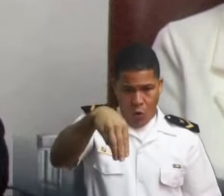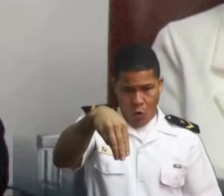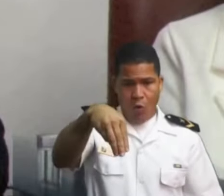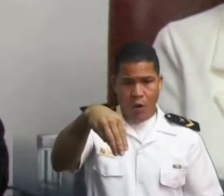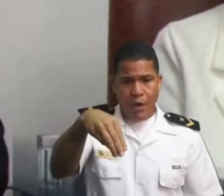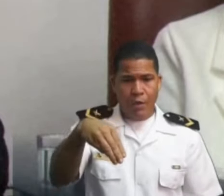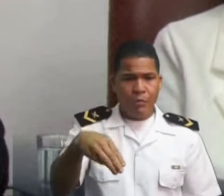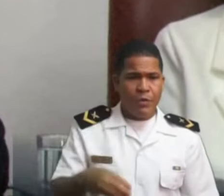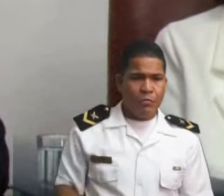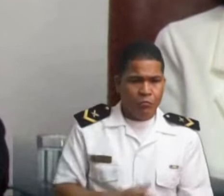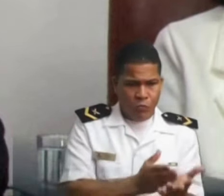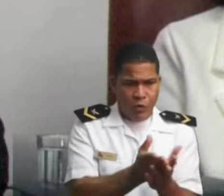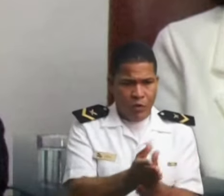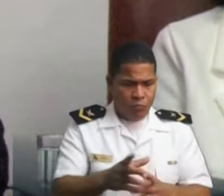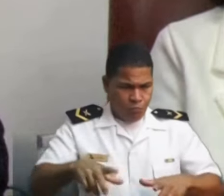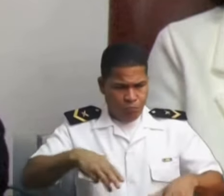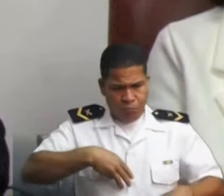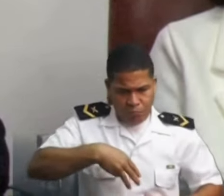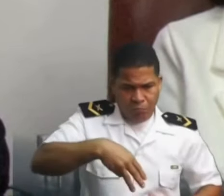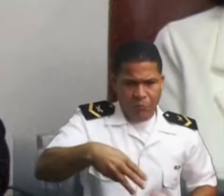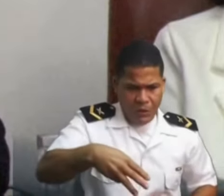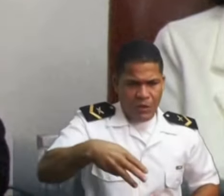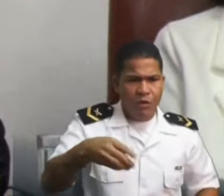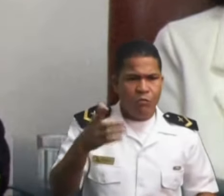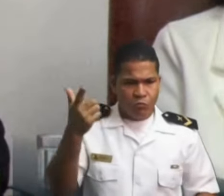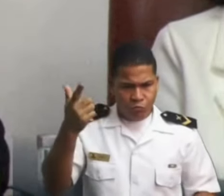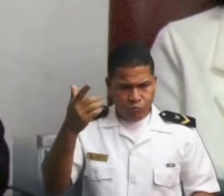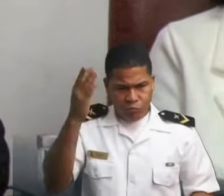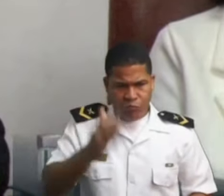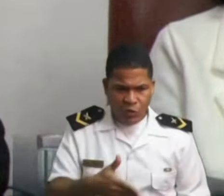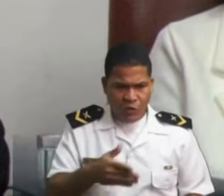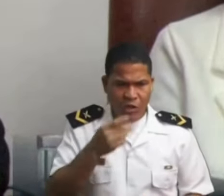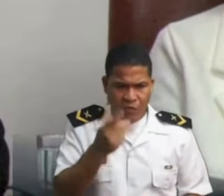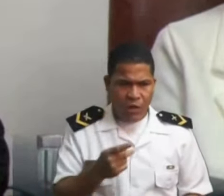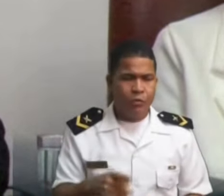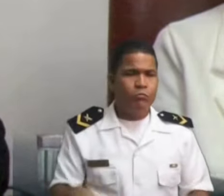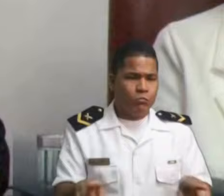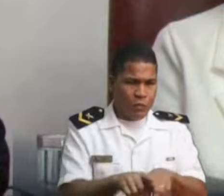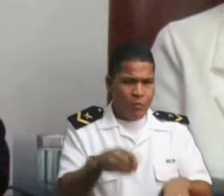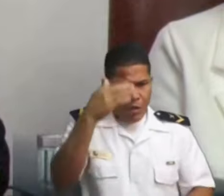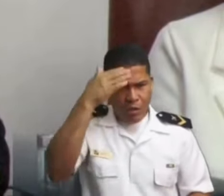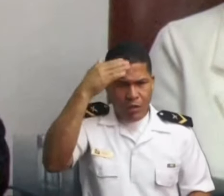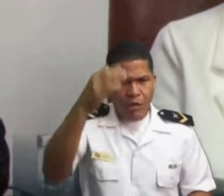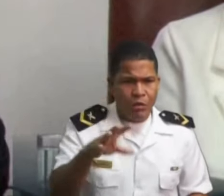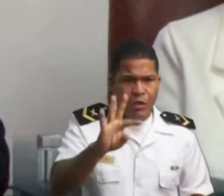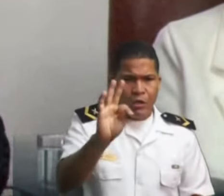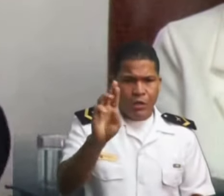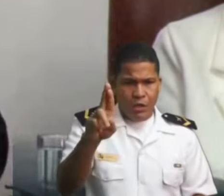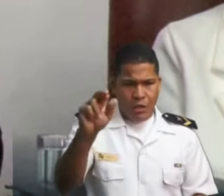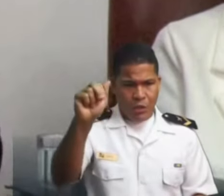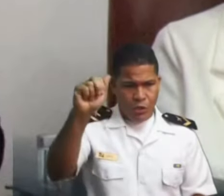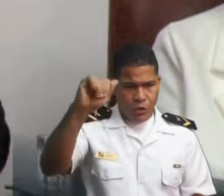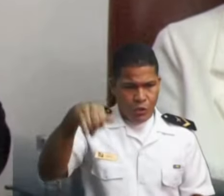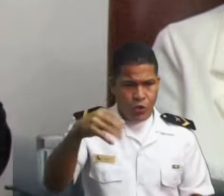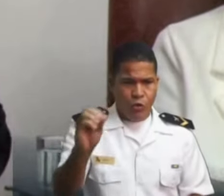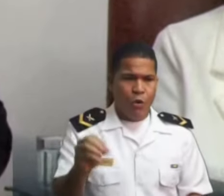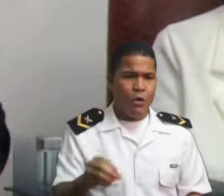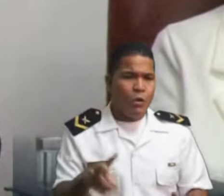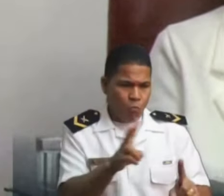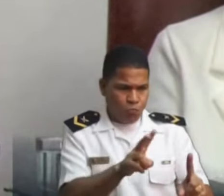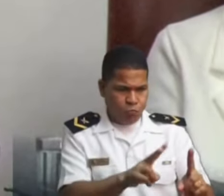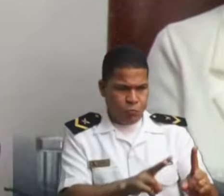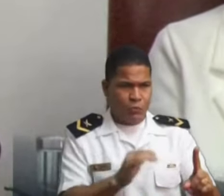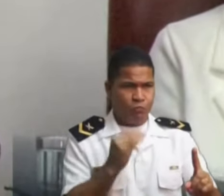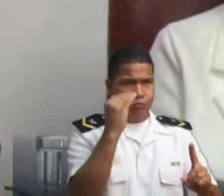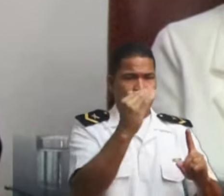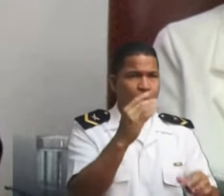já elencadas, e também agradeço ao Tribunal Regional Federal, Tribunais de Justiça, Procuradoria da República no Rio